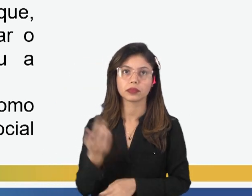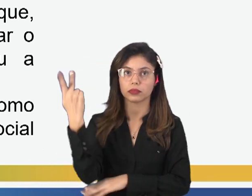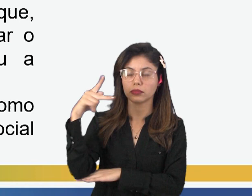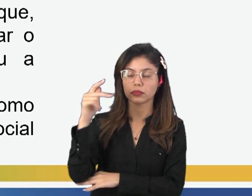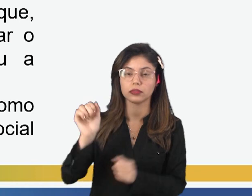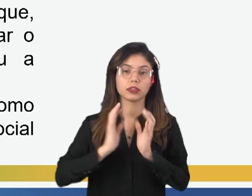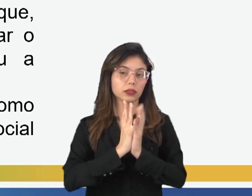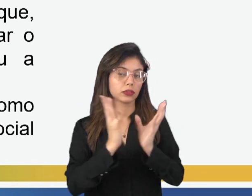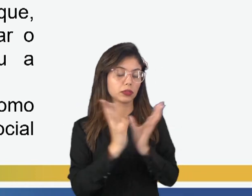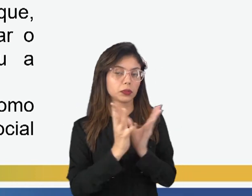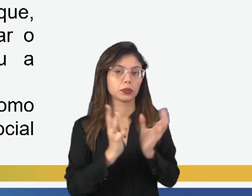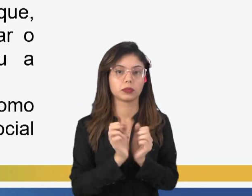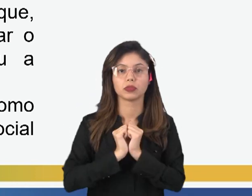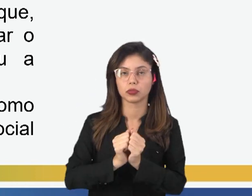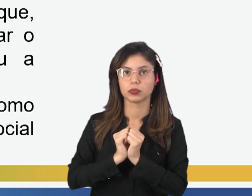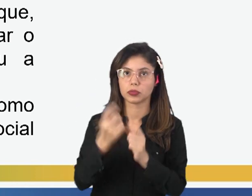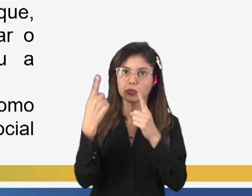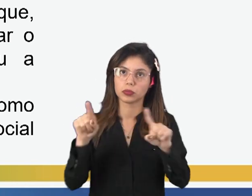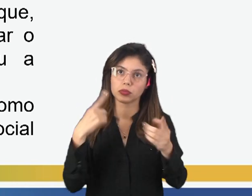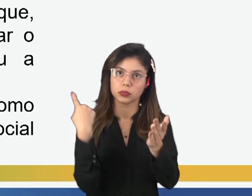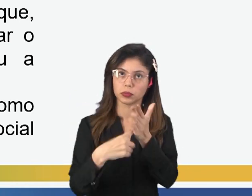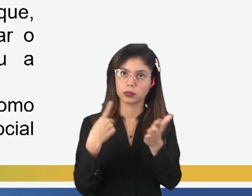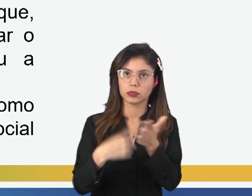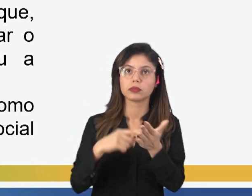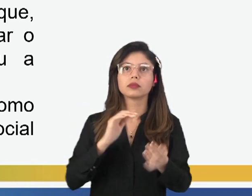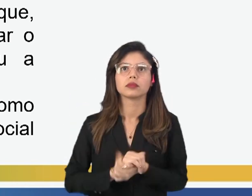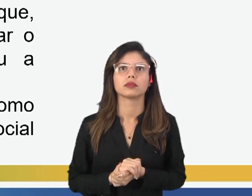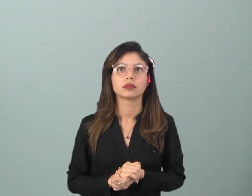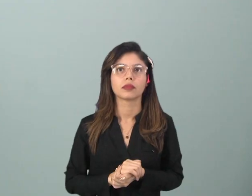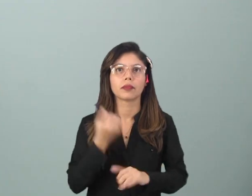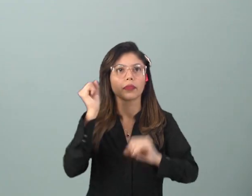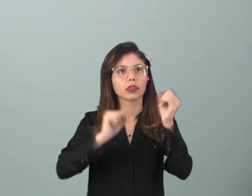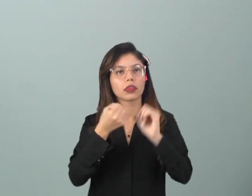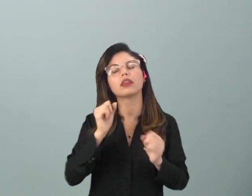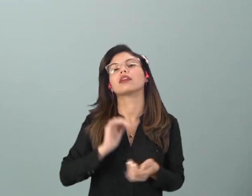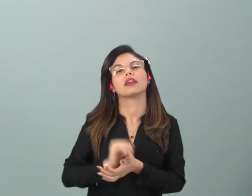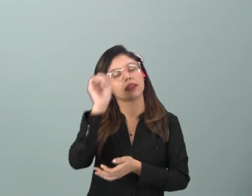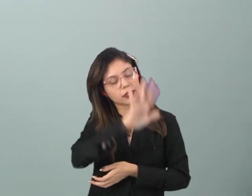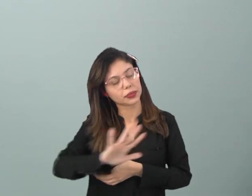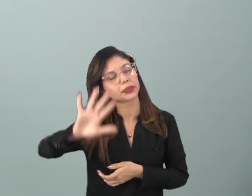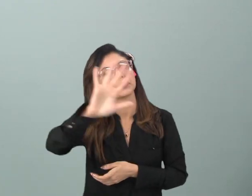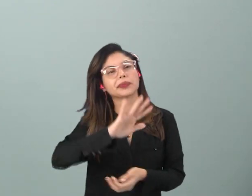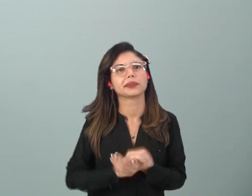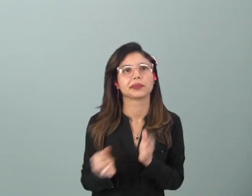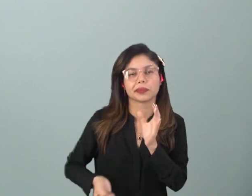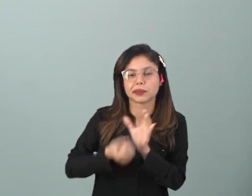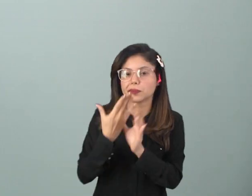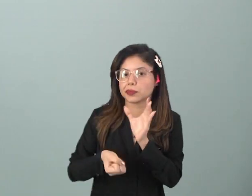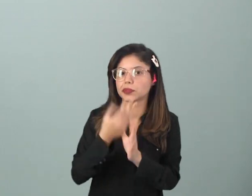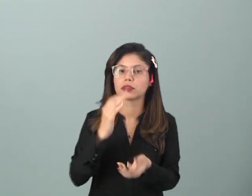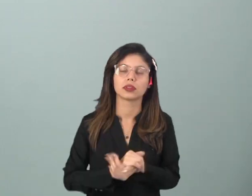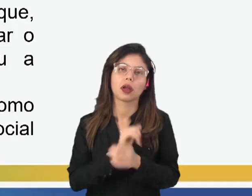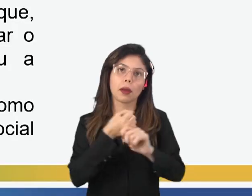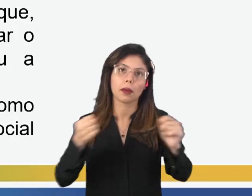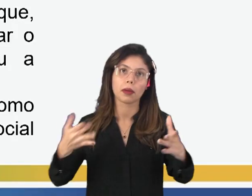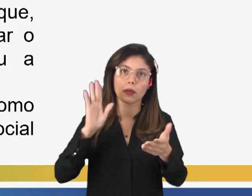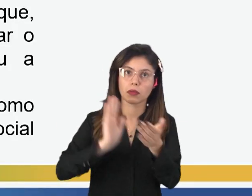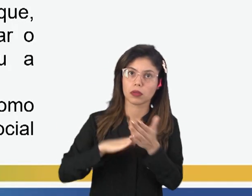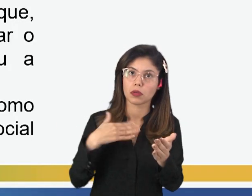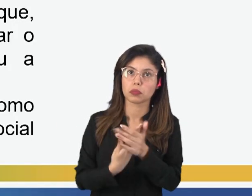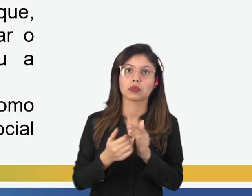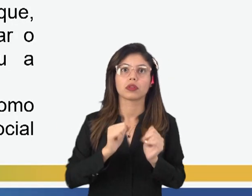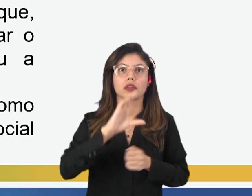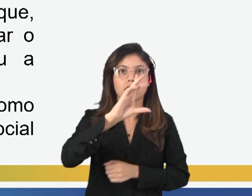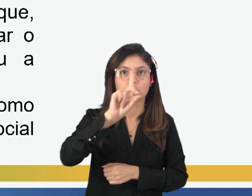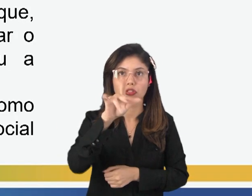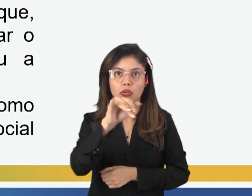esse conjunto de música vai ser um marco da indústria nacional, né? A música vai proliferar e grandes intérpretes, grave